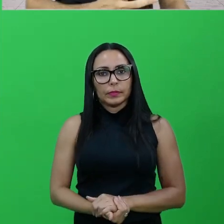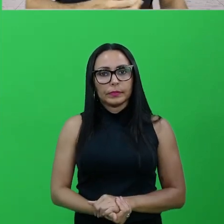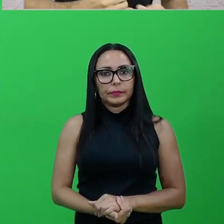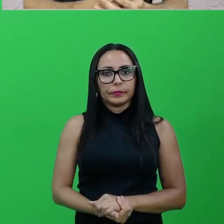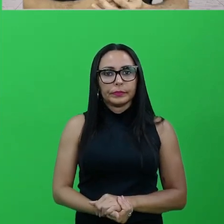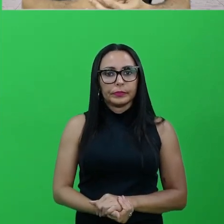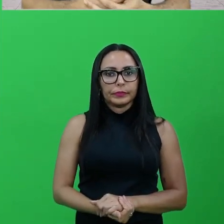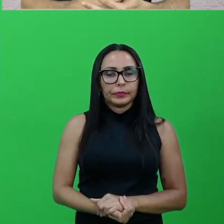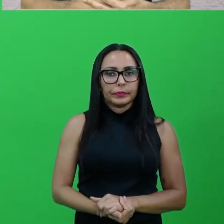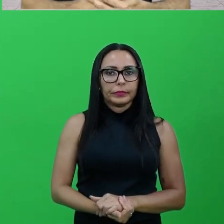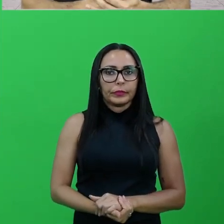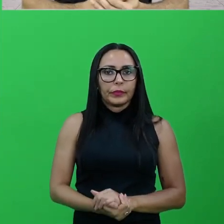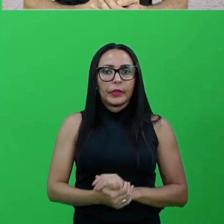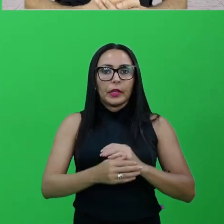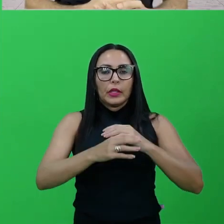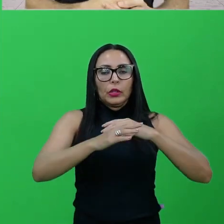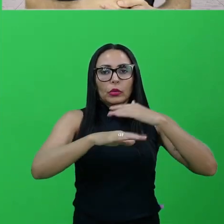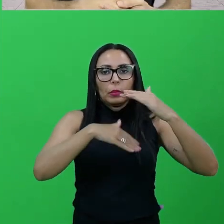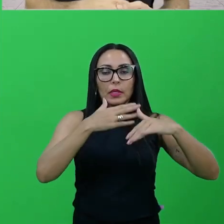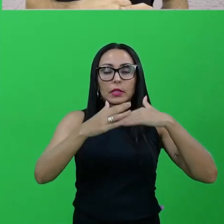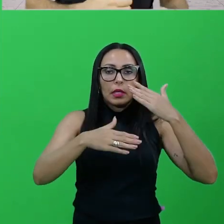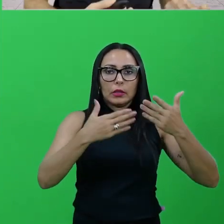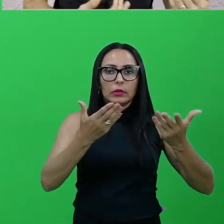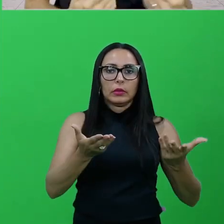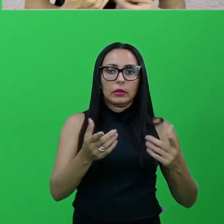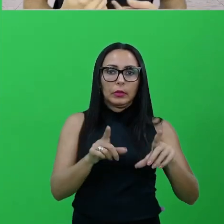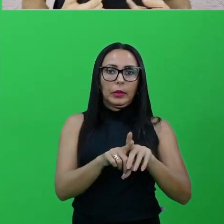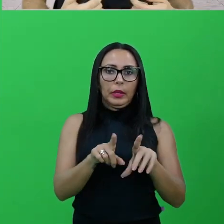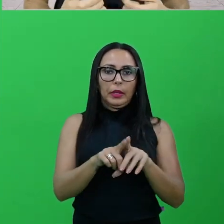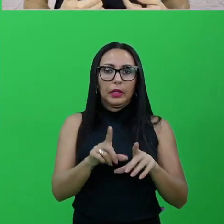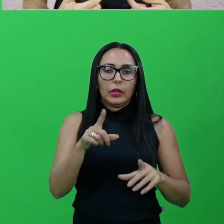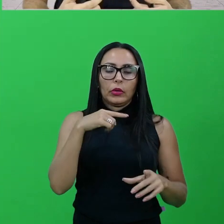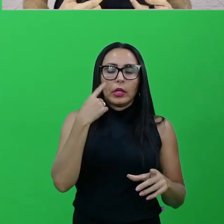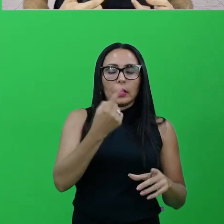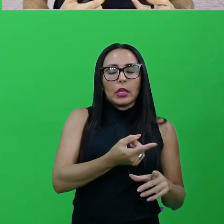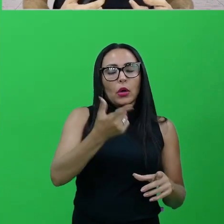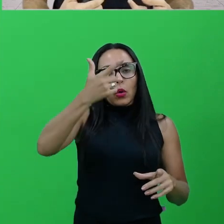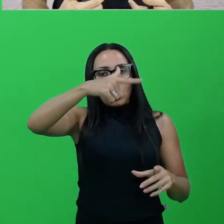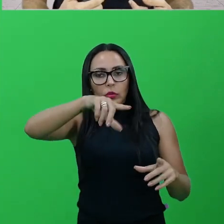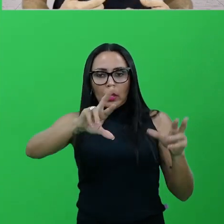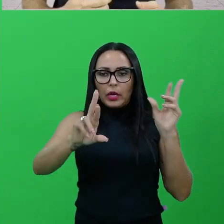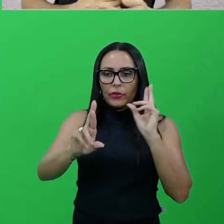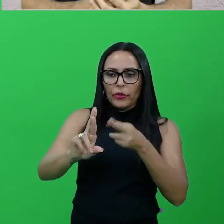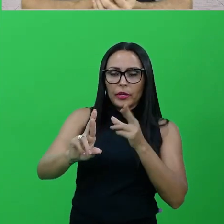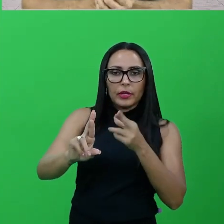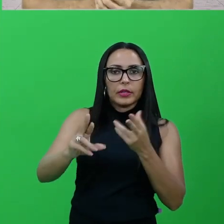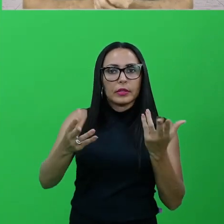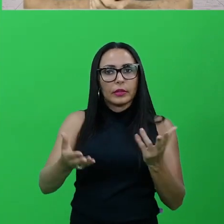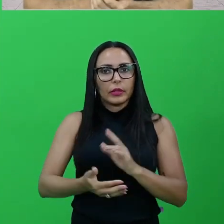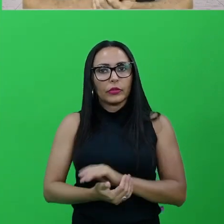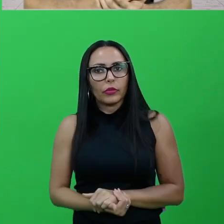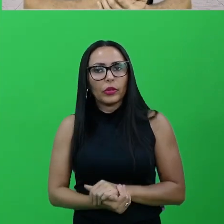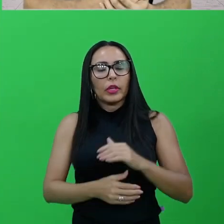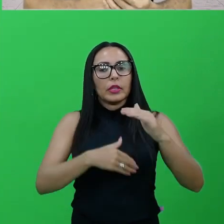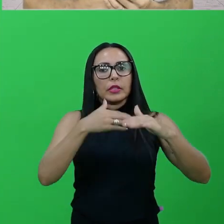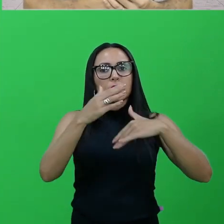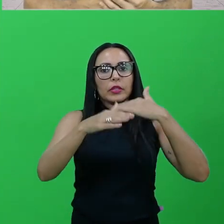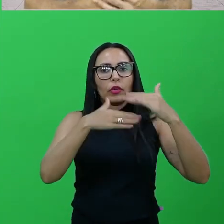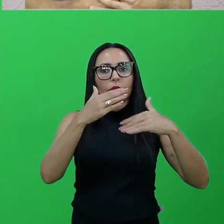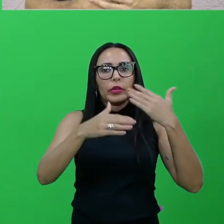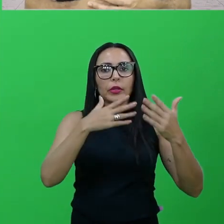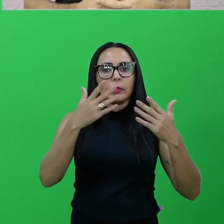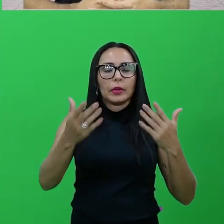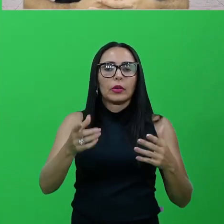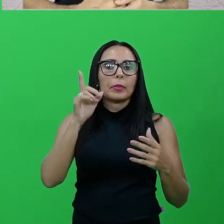num passado relativamente recente. E agora a gente traz uma outra referência, né, que foi desenvolvida aí pelo Banco Interamericano